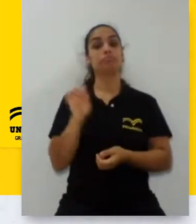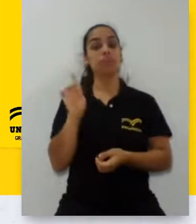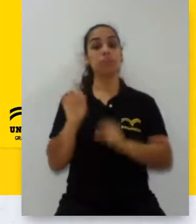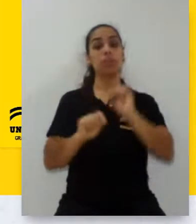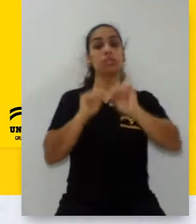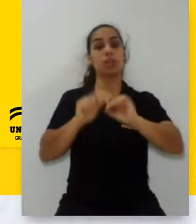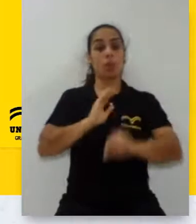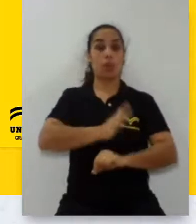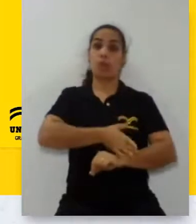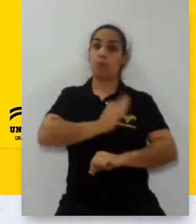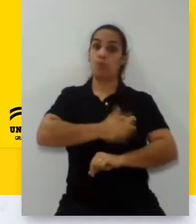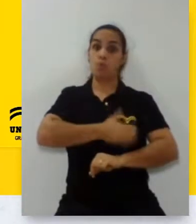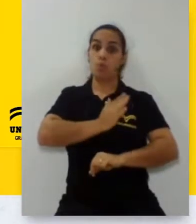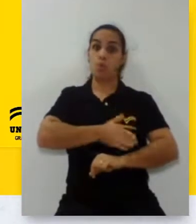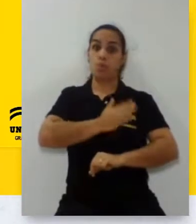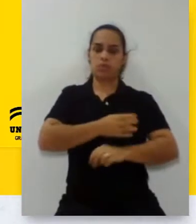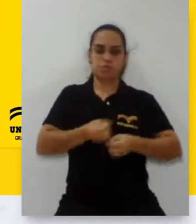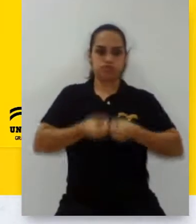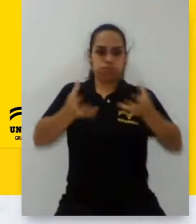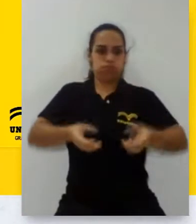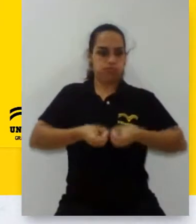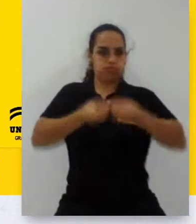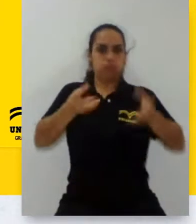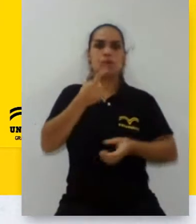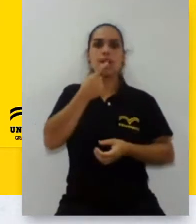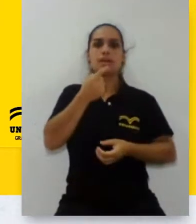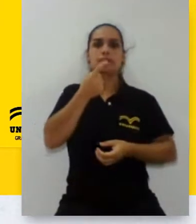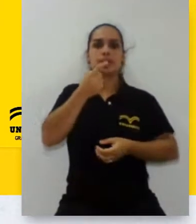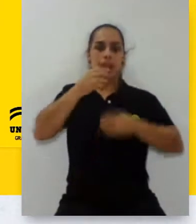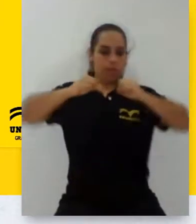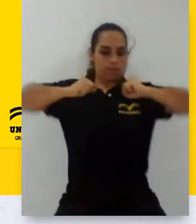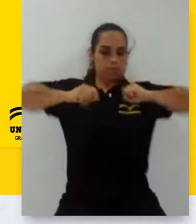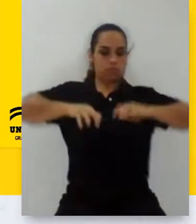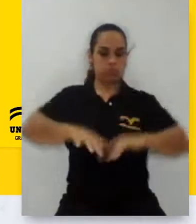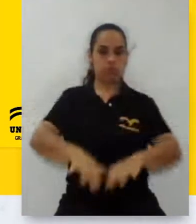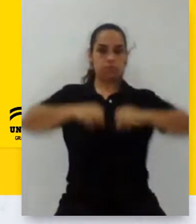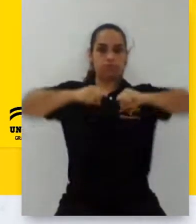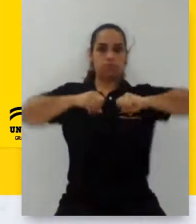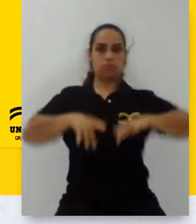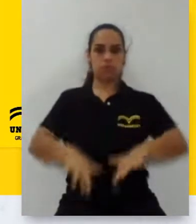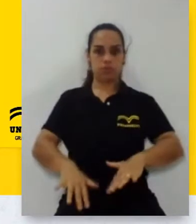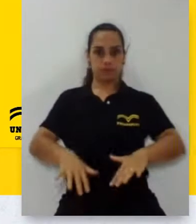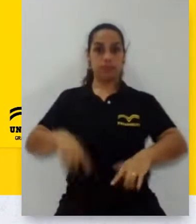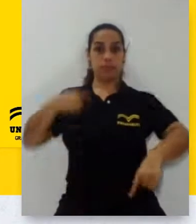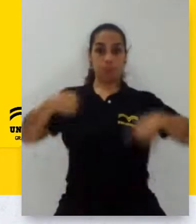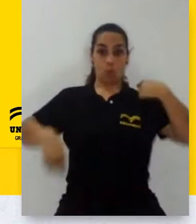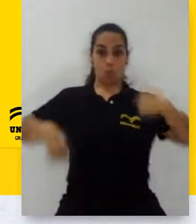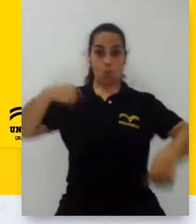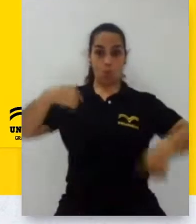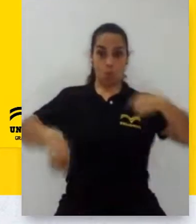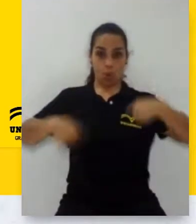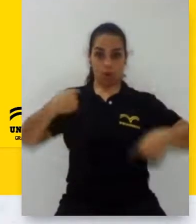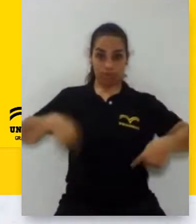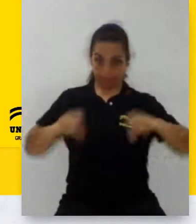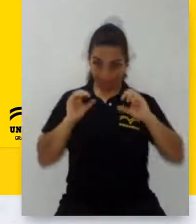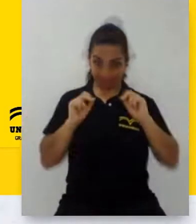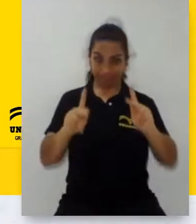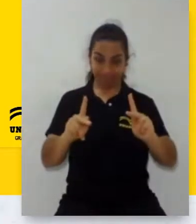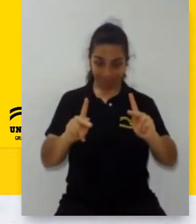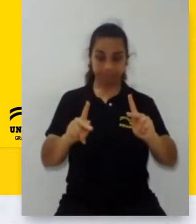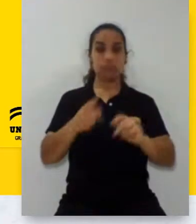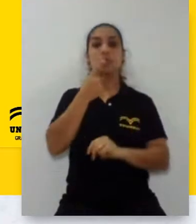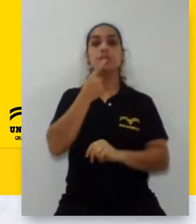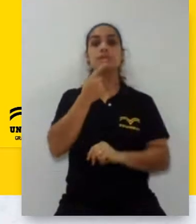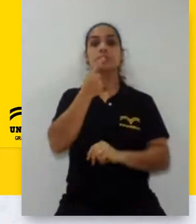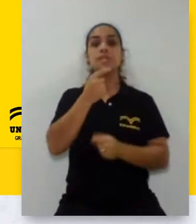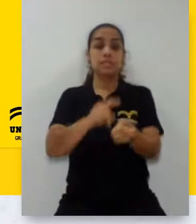coração bombear o sangue para o restante do corpo, né? Então, o sangue precisa chegar em várias partes do corpo, vários tecidos, nas extremidades, no